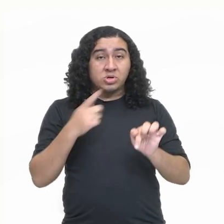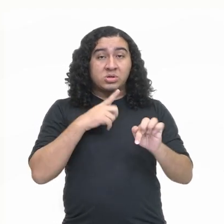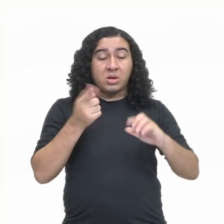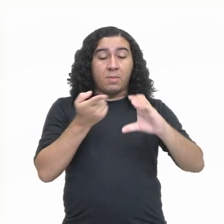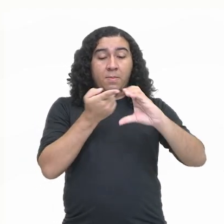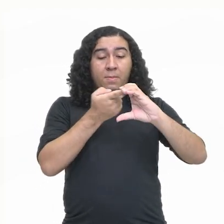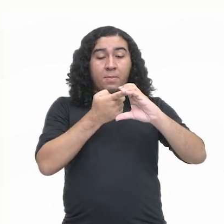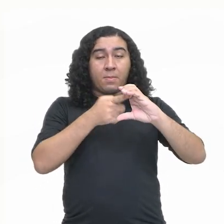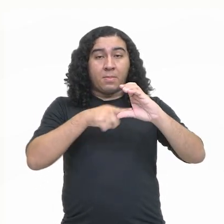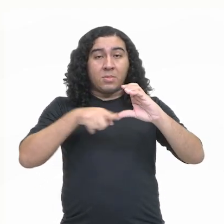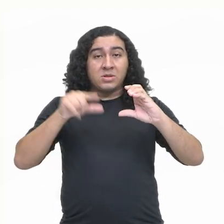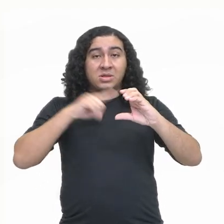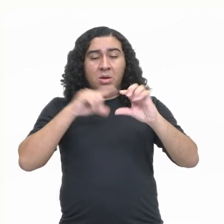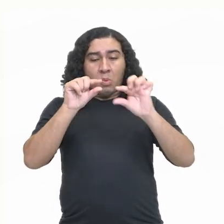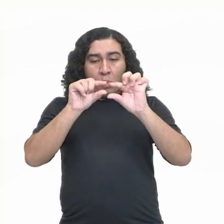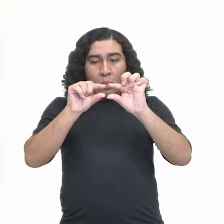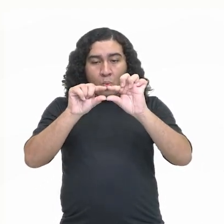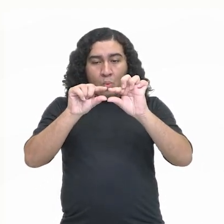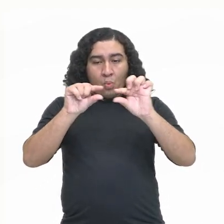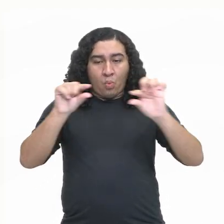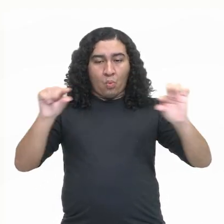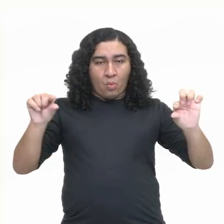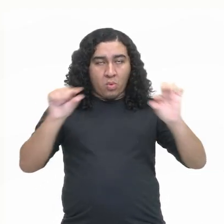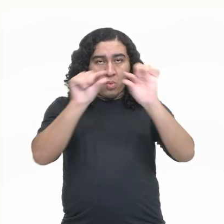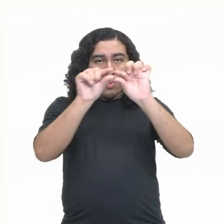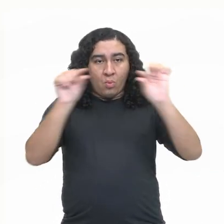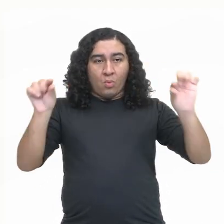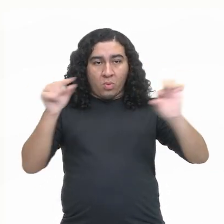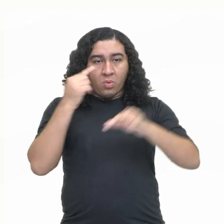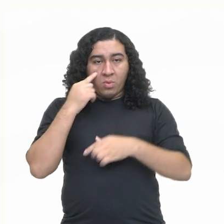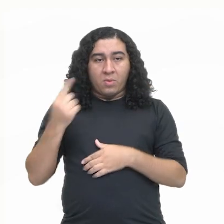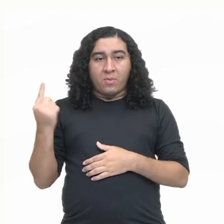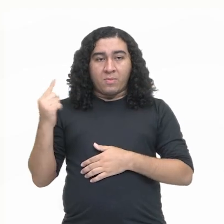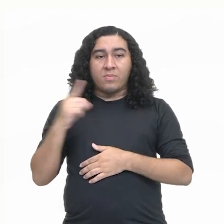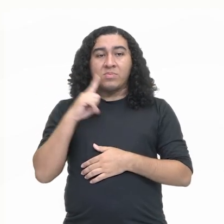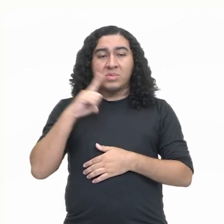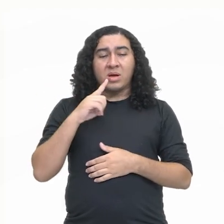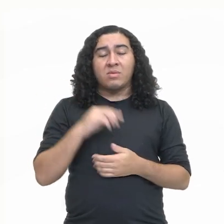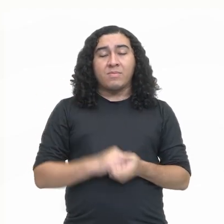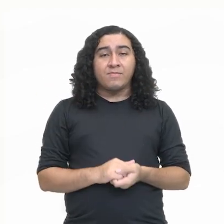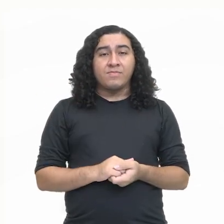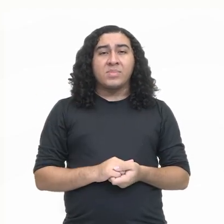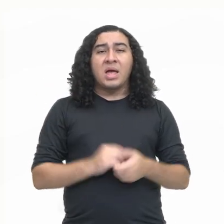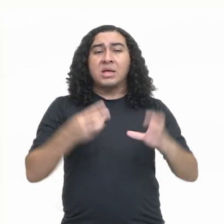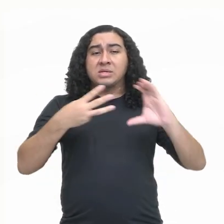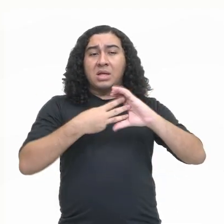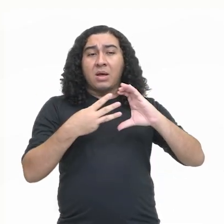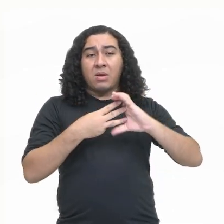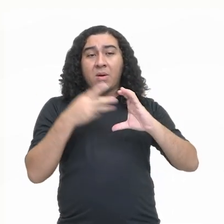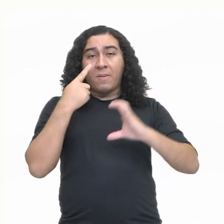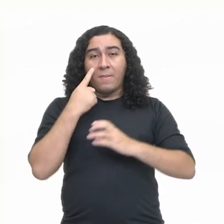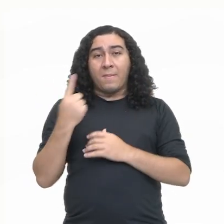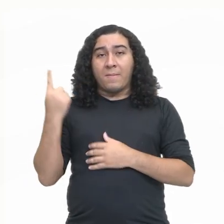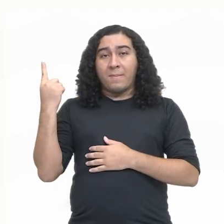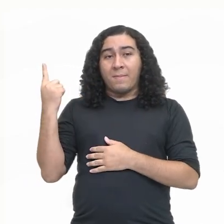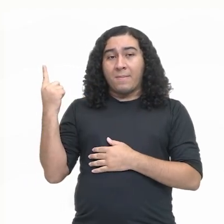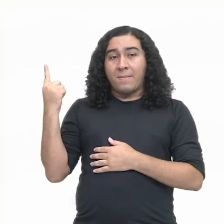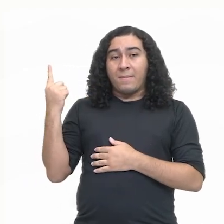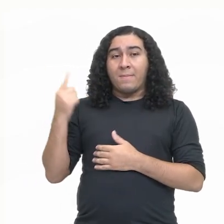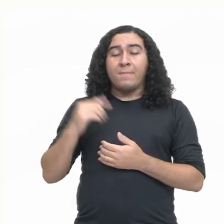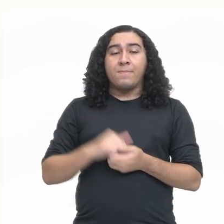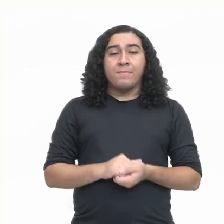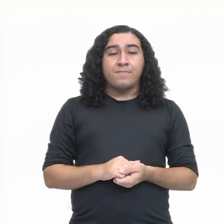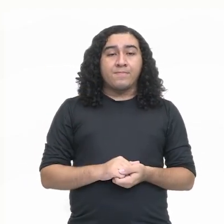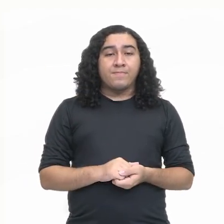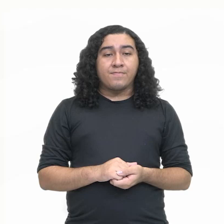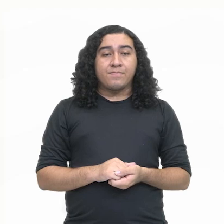bicamada lipídica. Então, lembrando para vocês, nós temos aqui, ó, uma estrutura básica da célula, certo? Onde